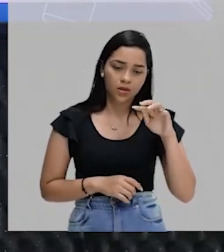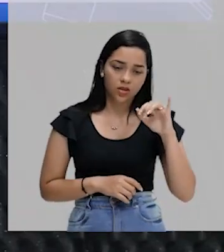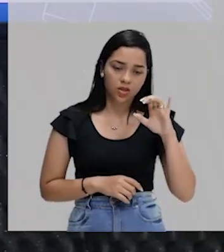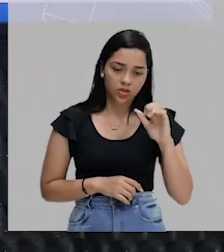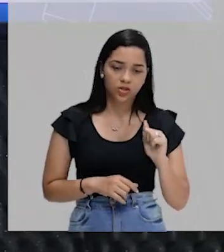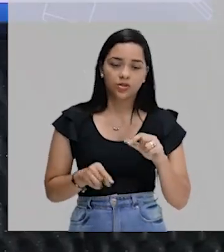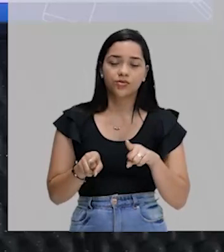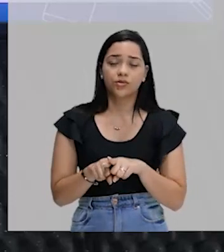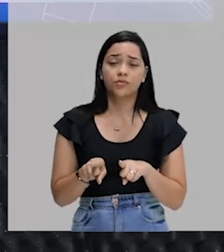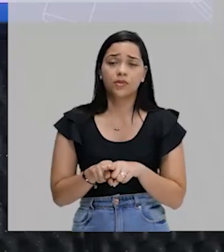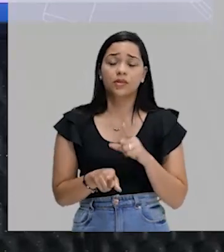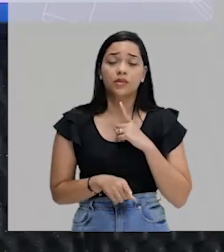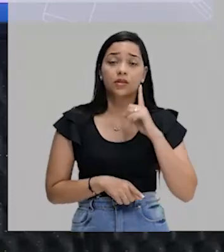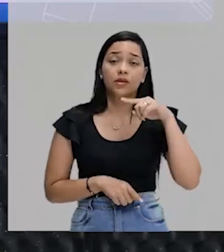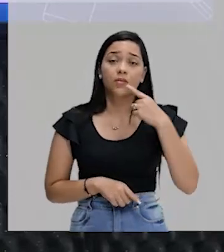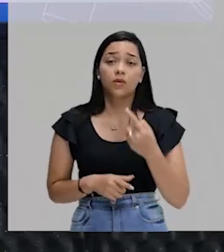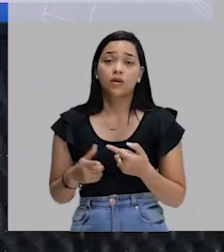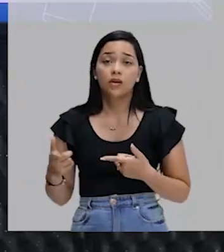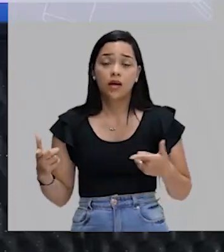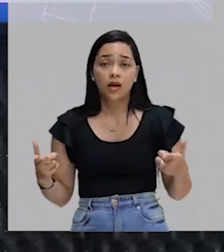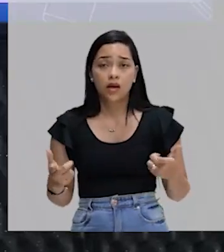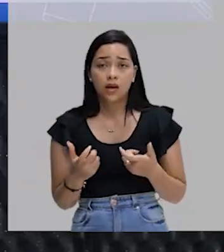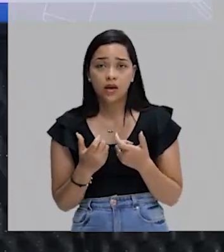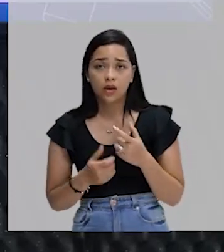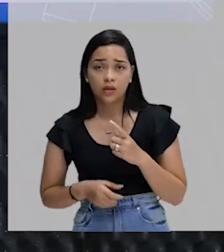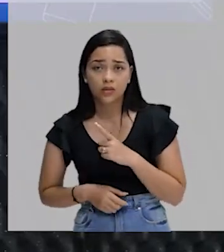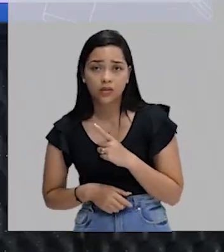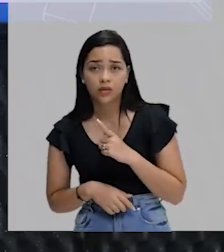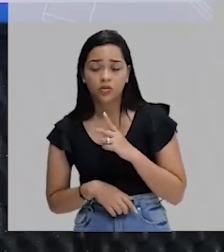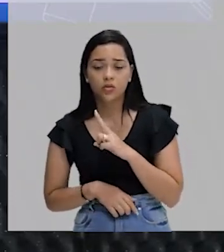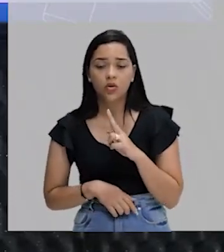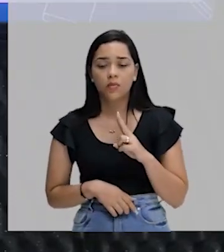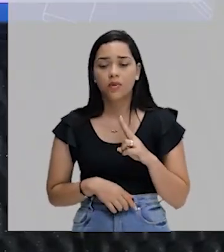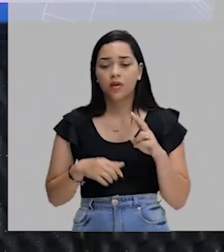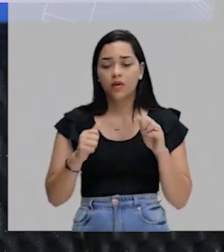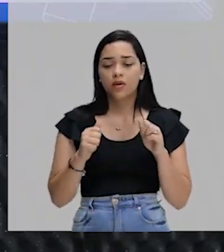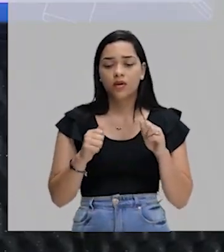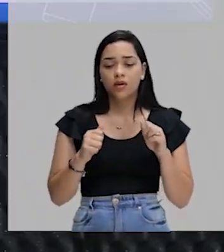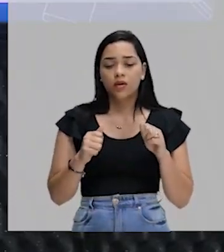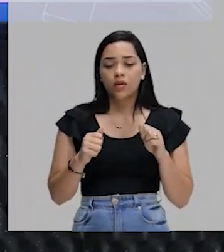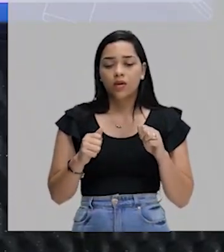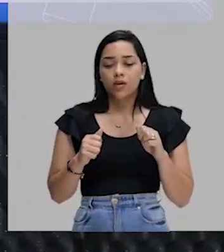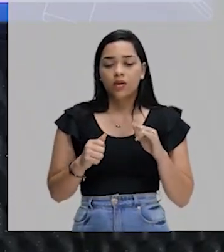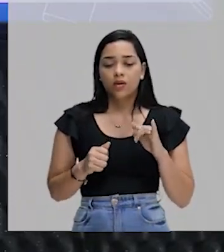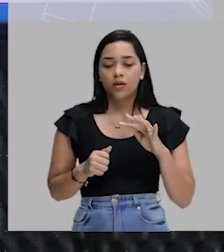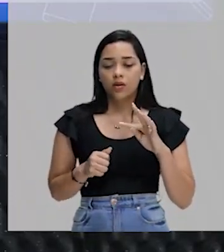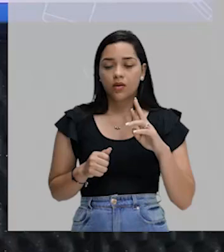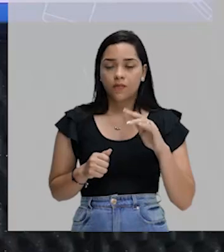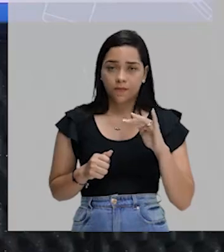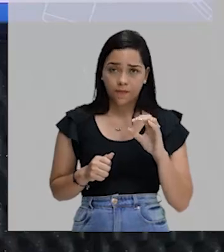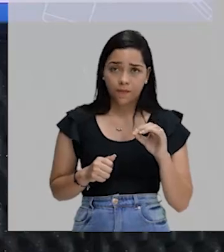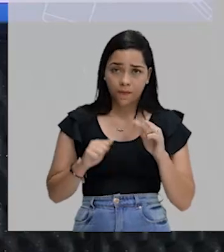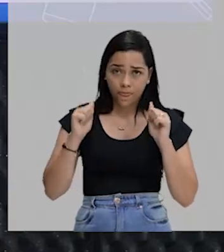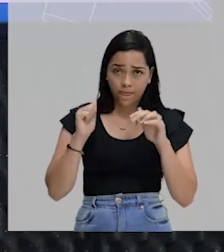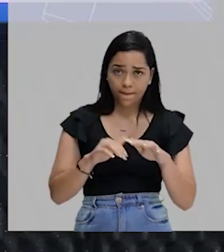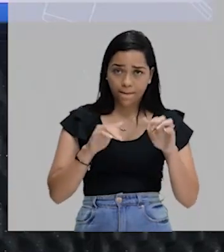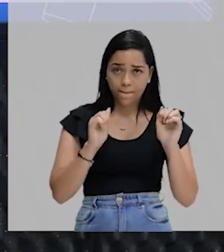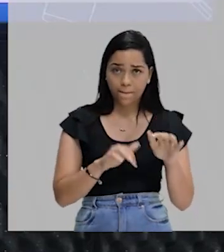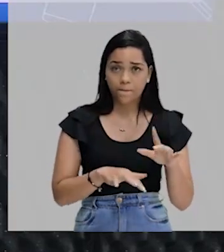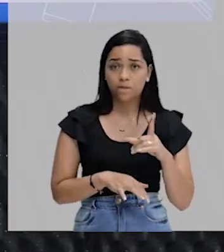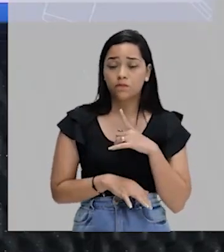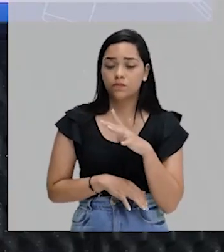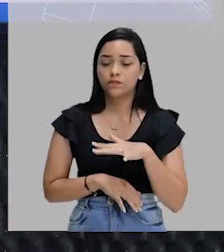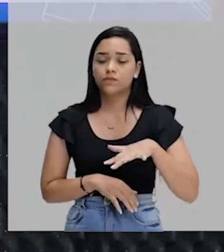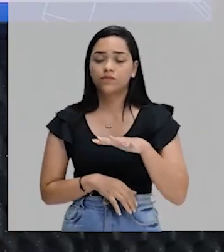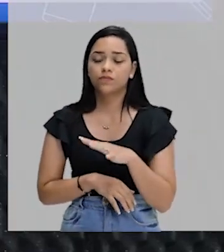missões, logo após a batalha, o chamado exército ibérico, o exército português e espanhol, ele ocupou a